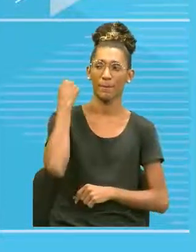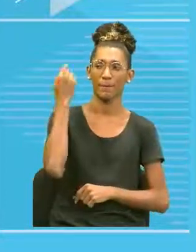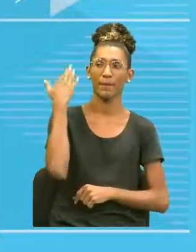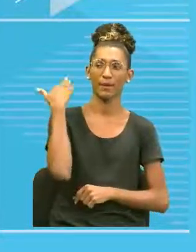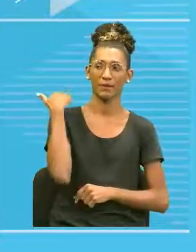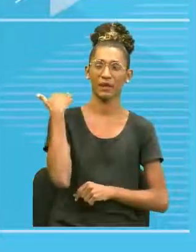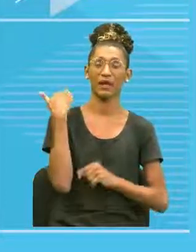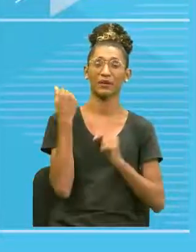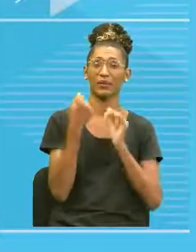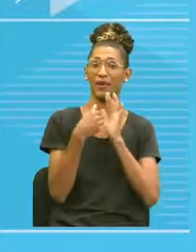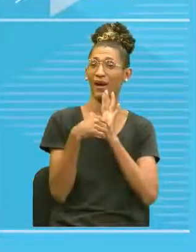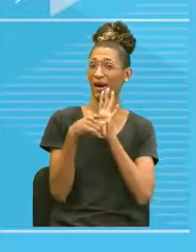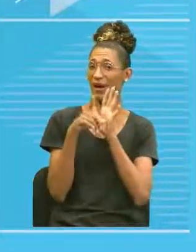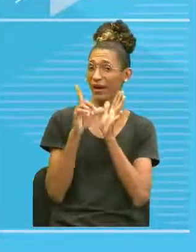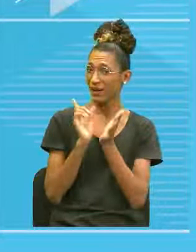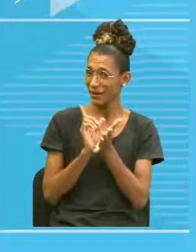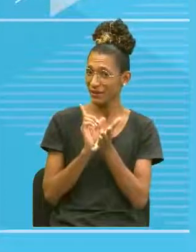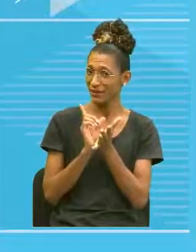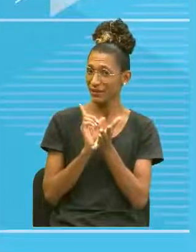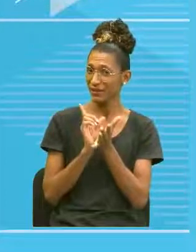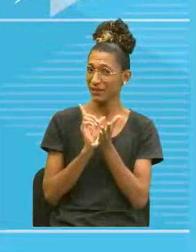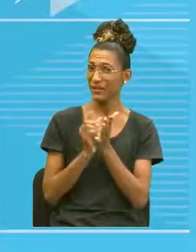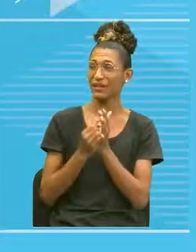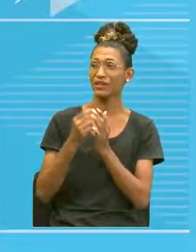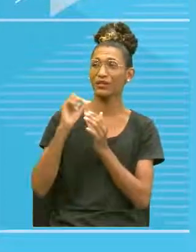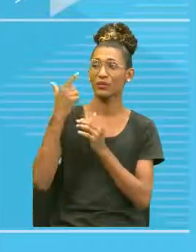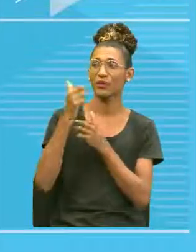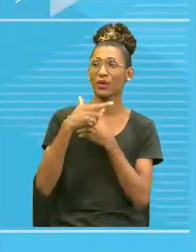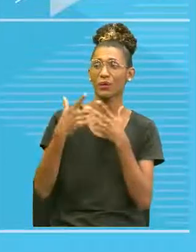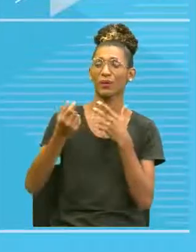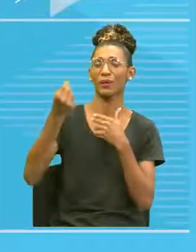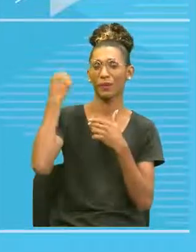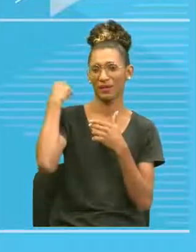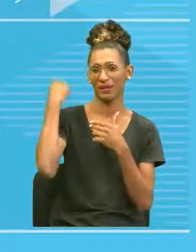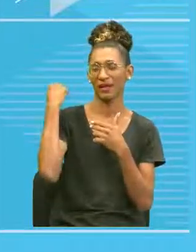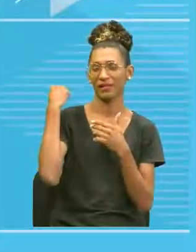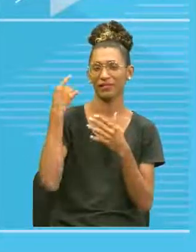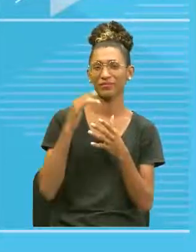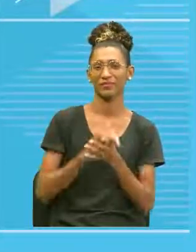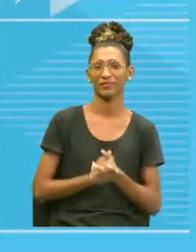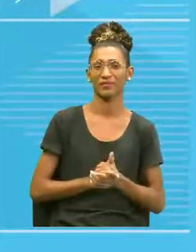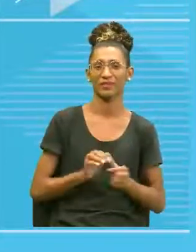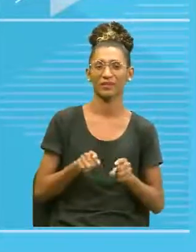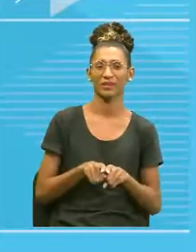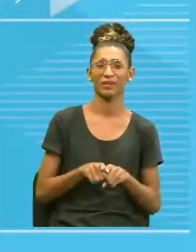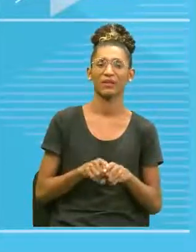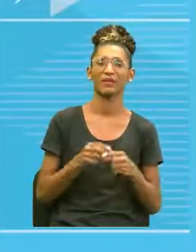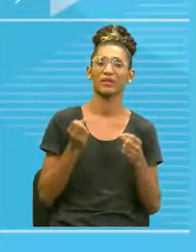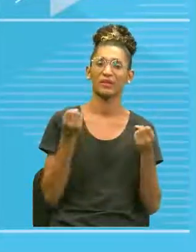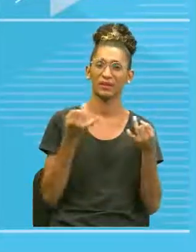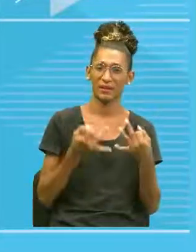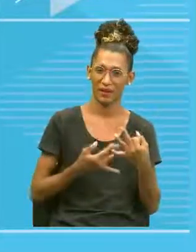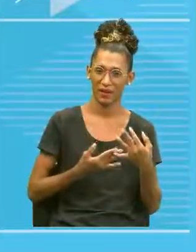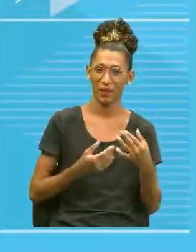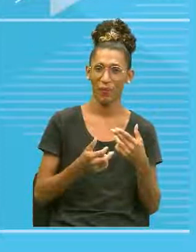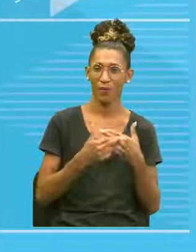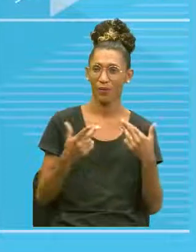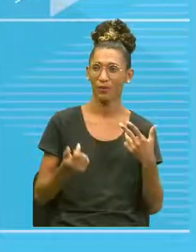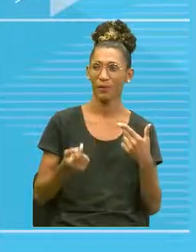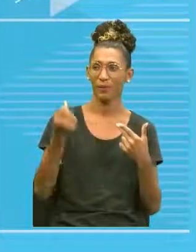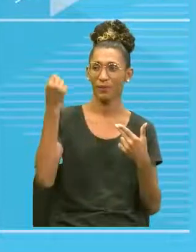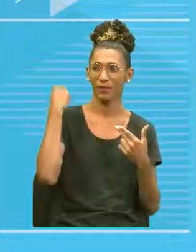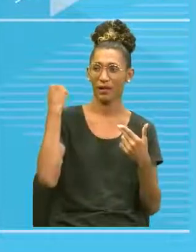anterior a outra ação passada e ele serve para você falar de uma ação passada